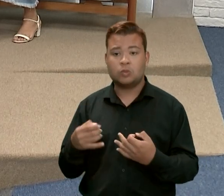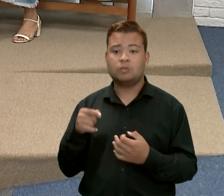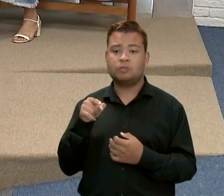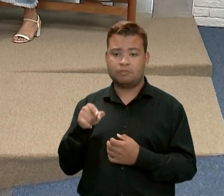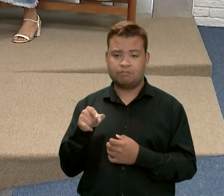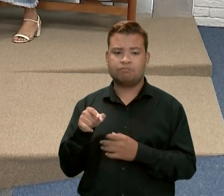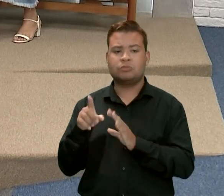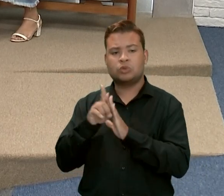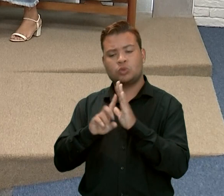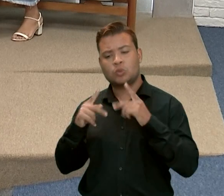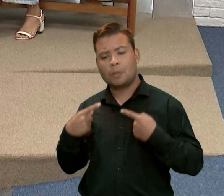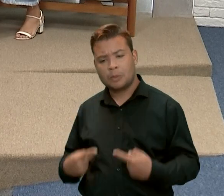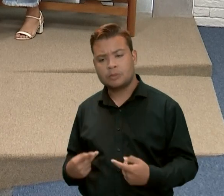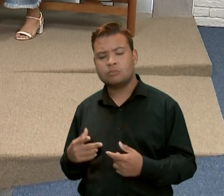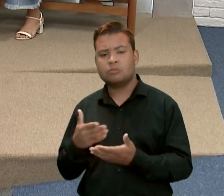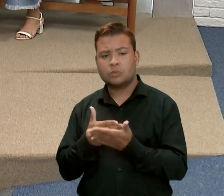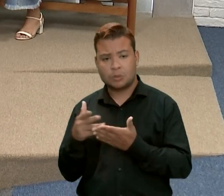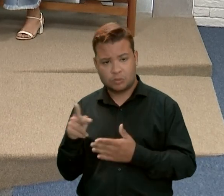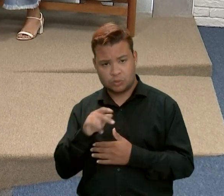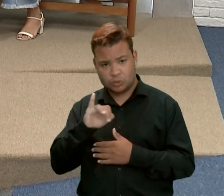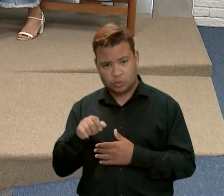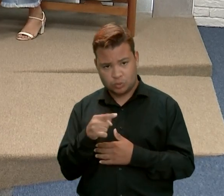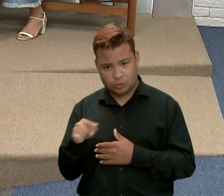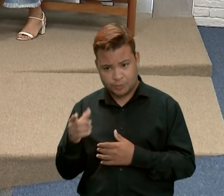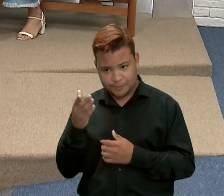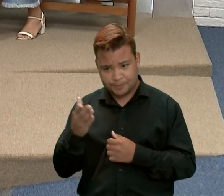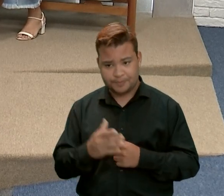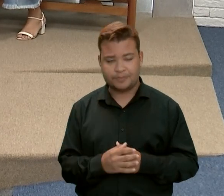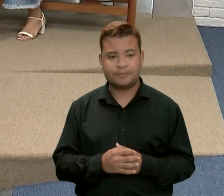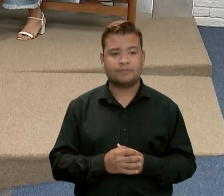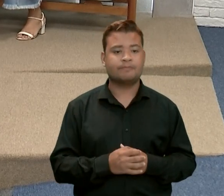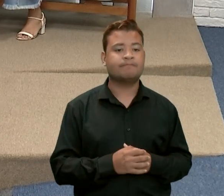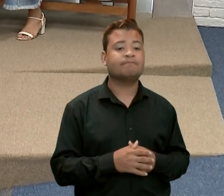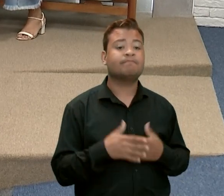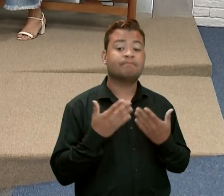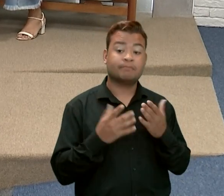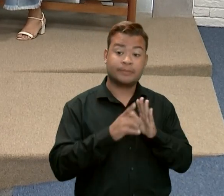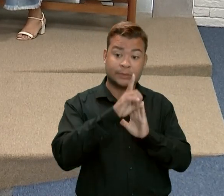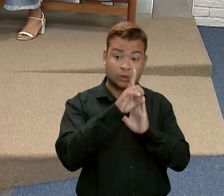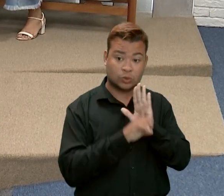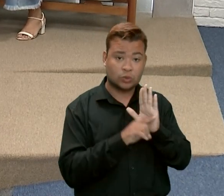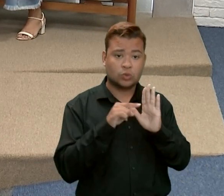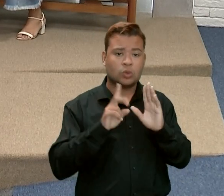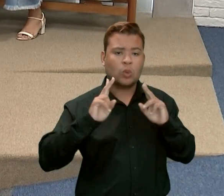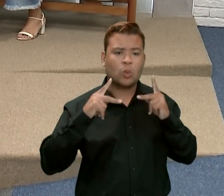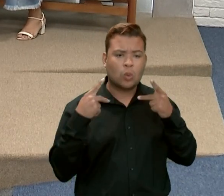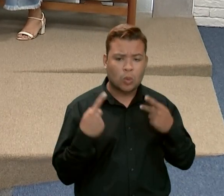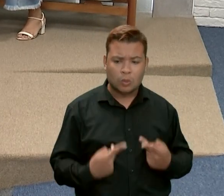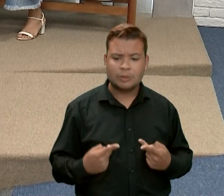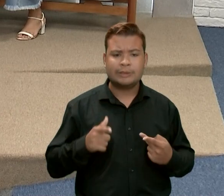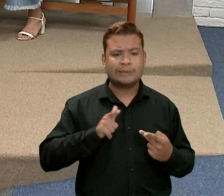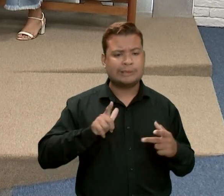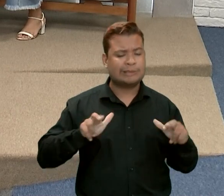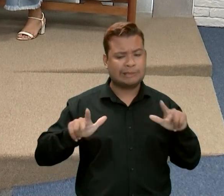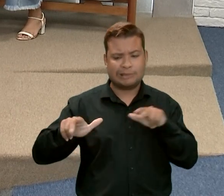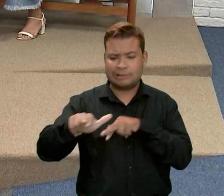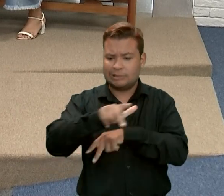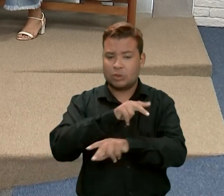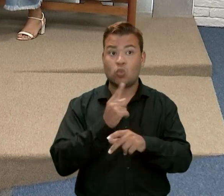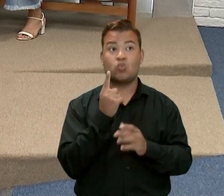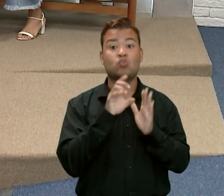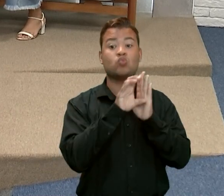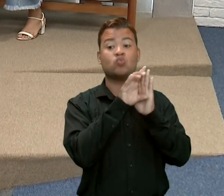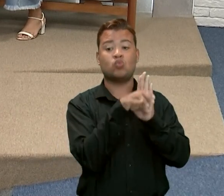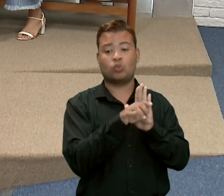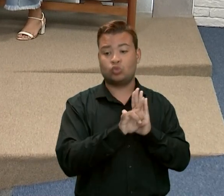pelo professor João. Bem, direitos humanos é diverso, não há uma definição única,